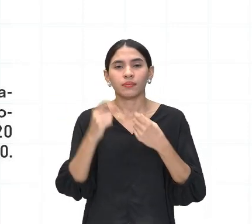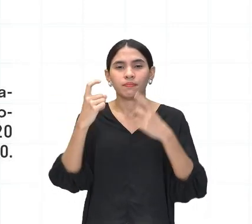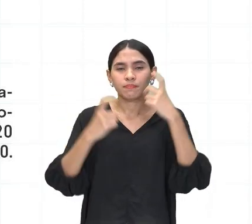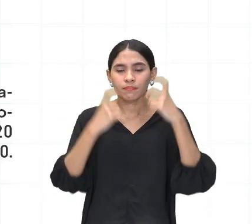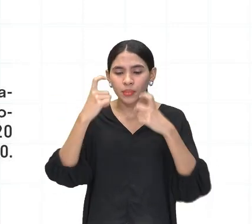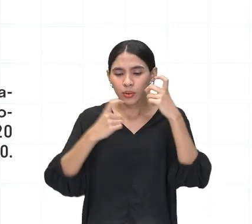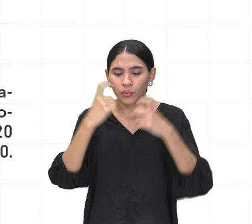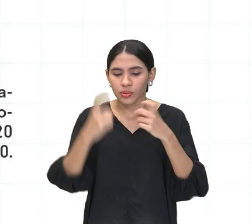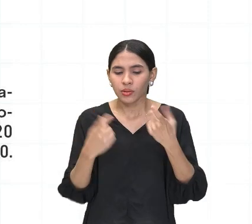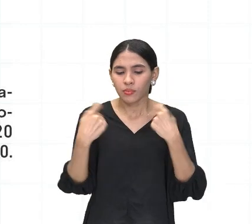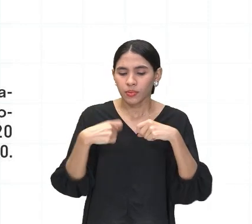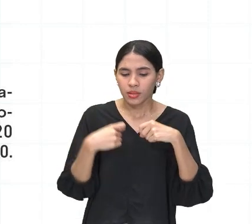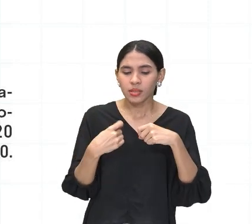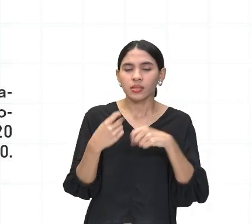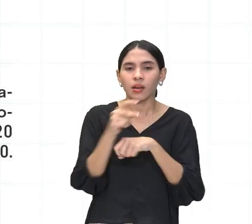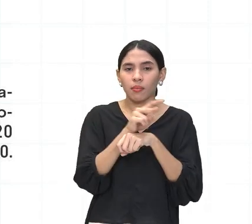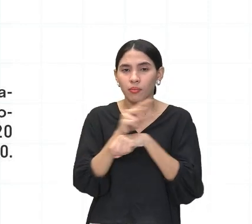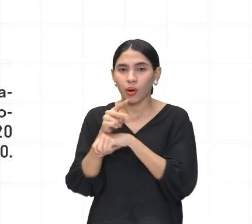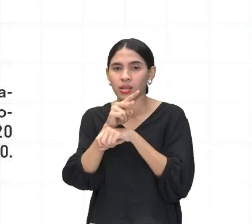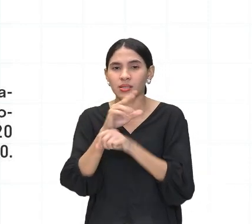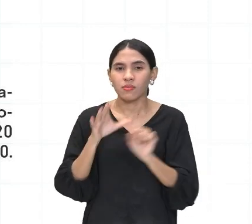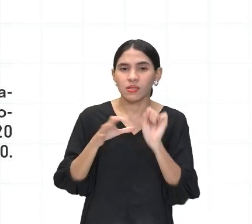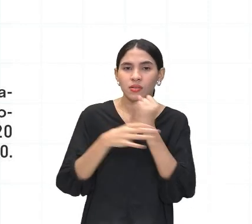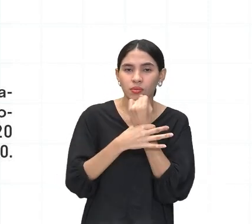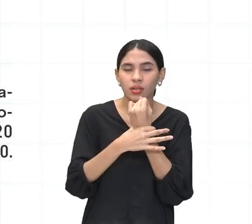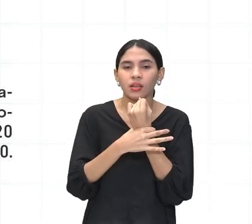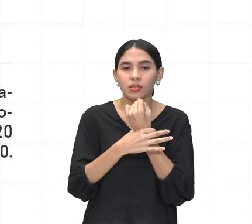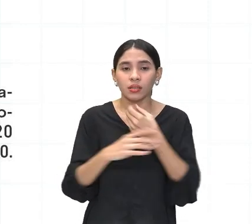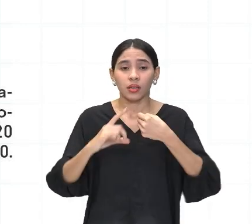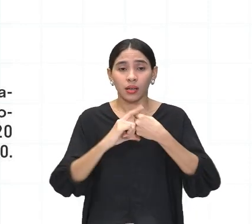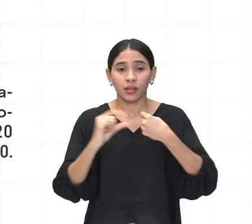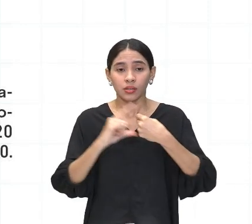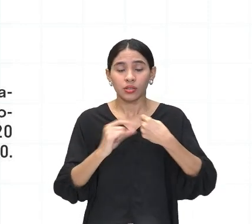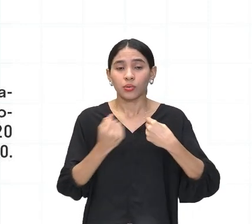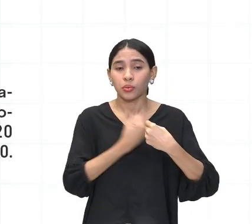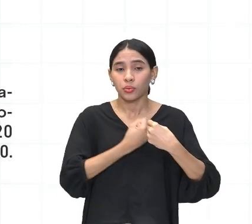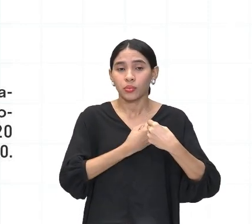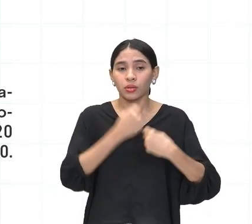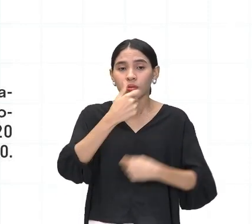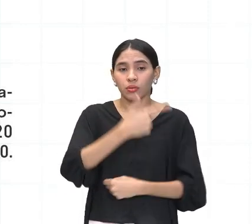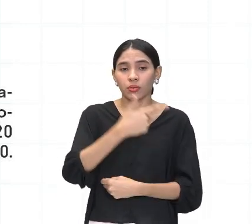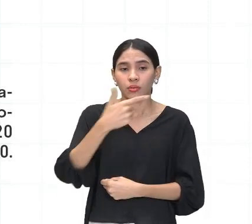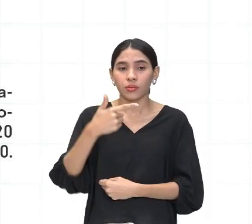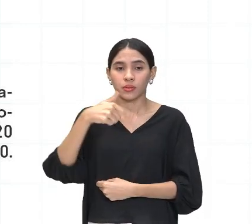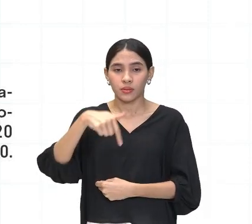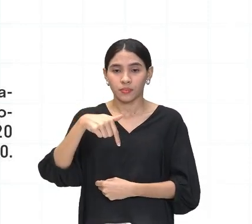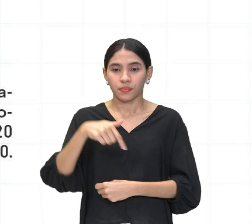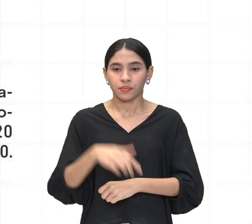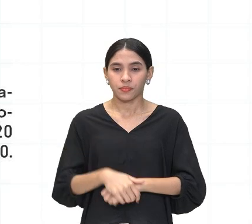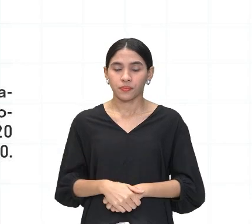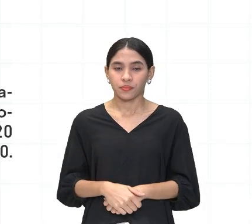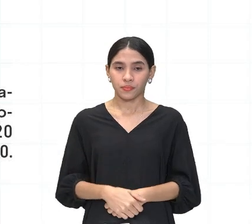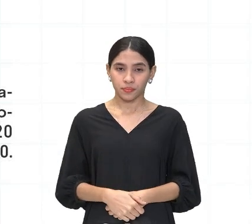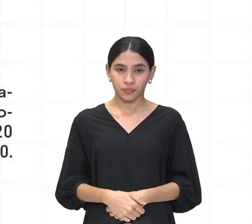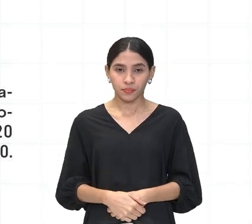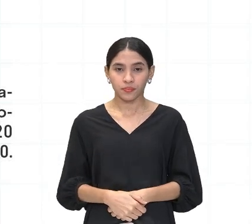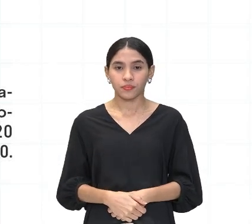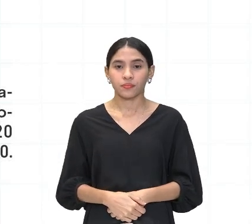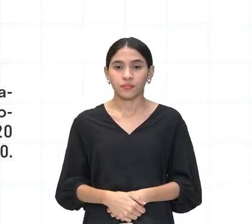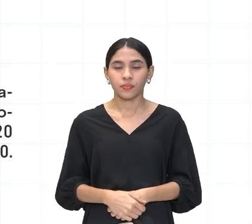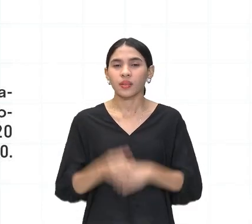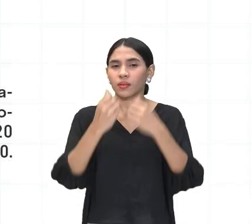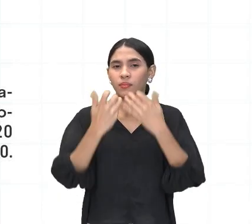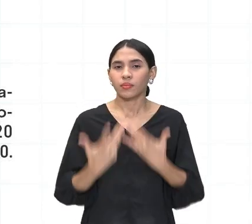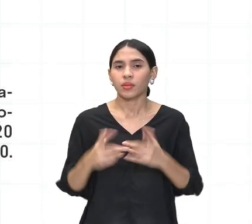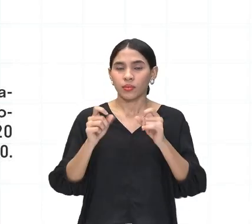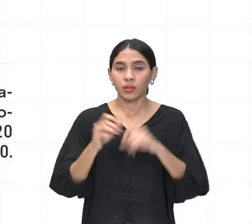preocupação, essa necessidade de proteção. Esse artigo é o artigo 227, tá? No qual se